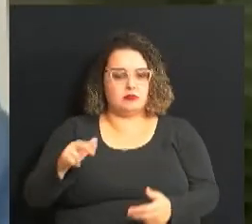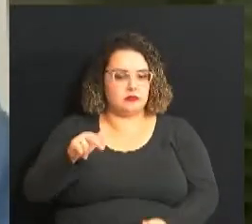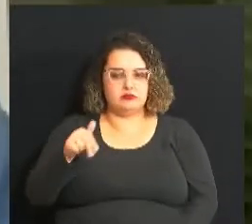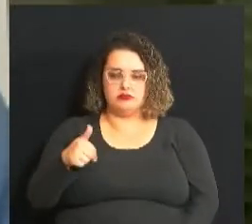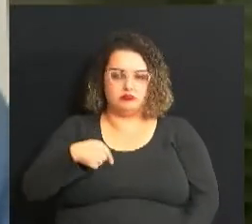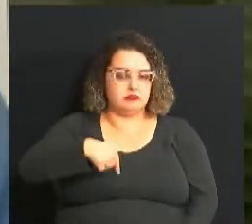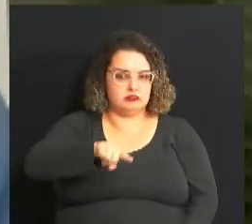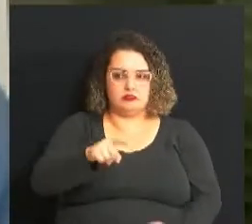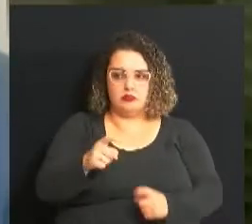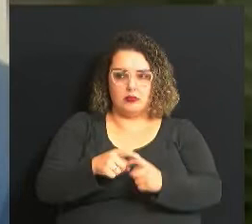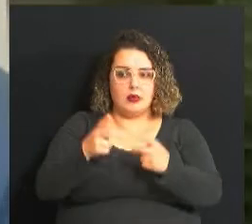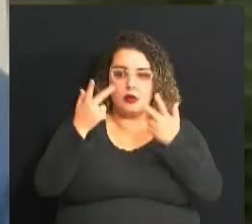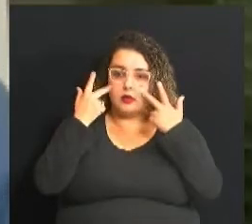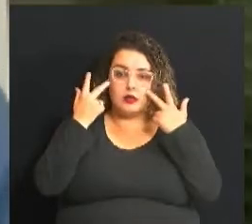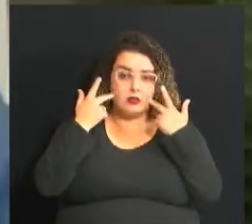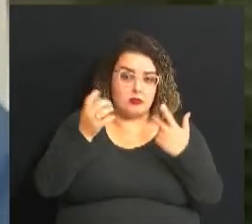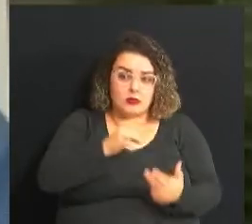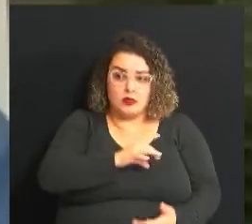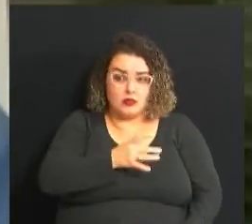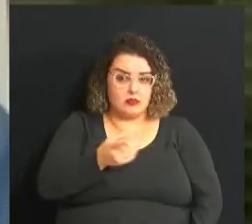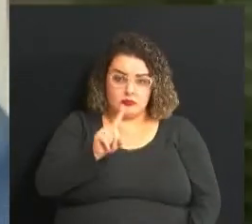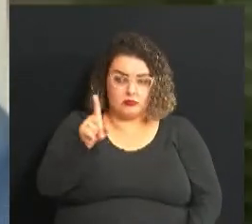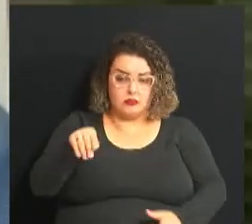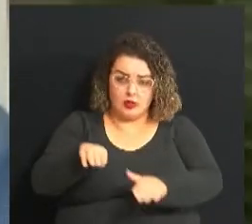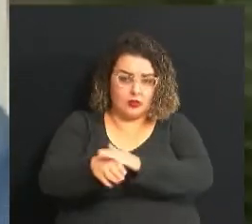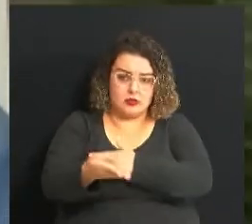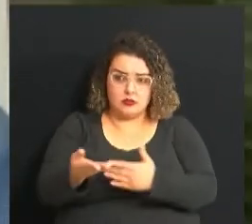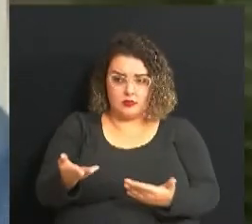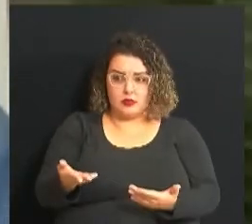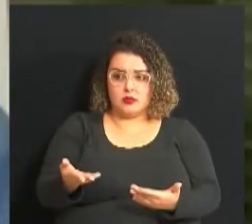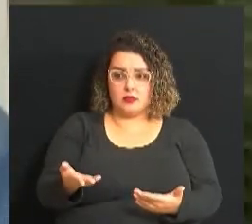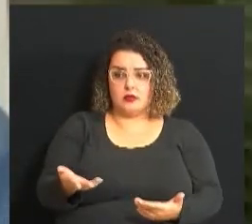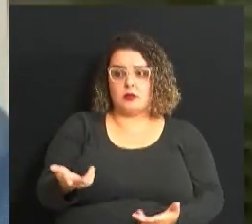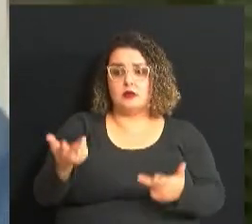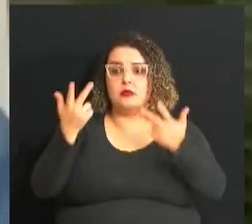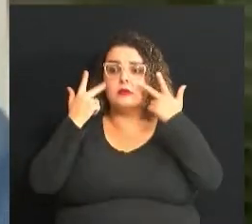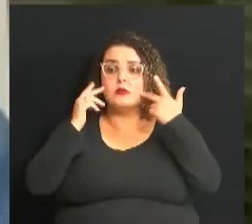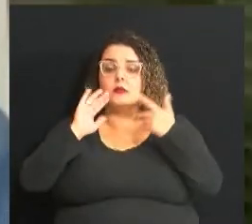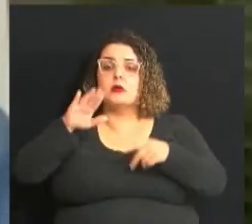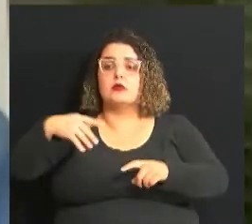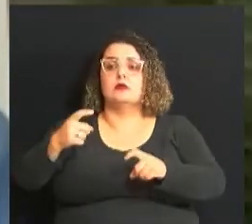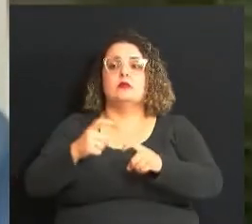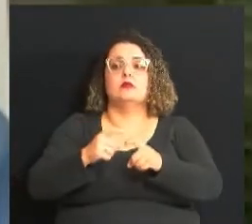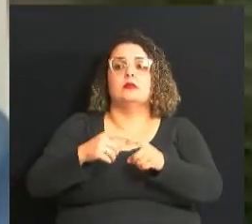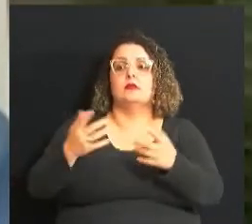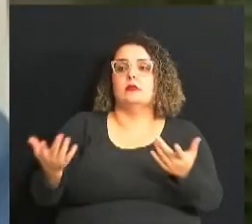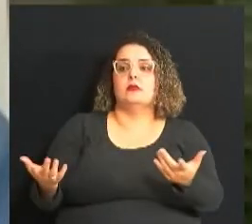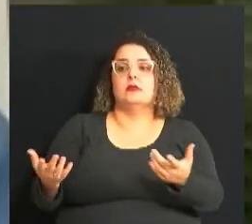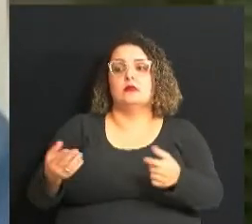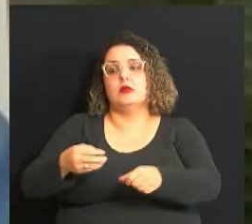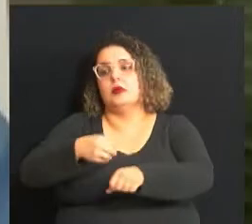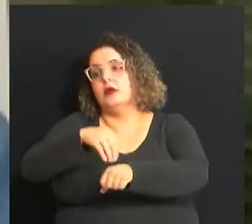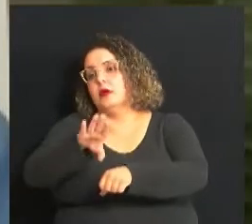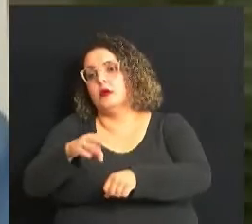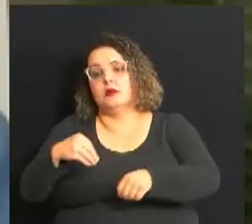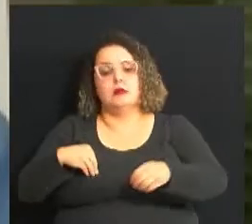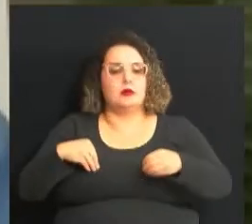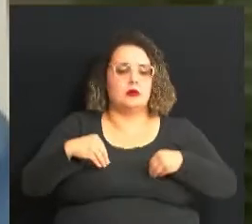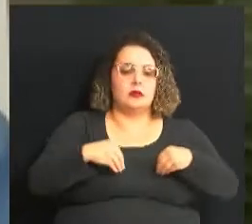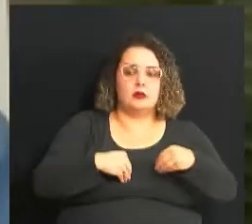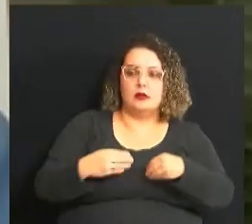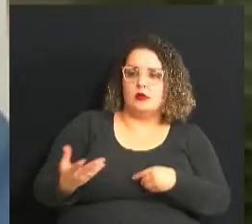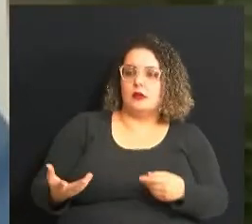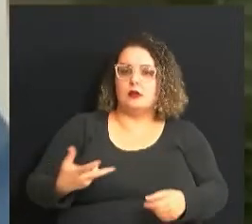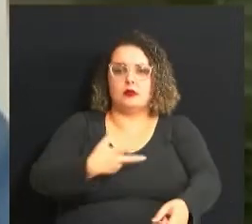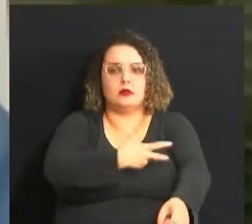médico, porque você não está acostumado, né? E geralmente, quando vai ao médico, sai lá com a indicação de algum exame, tem que tirar sangue,